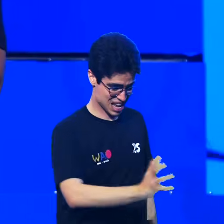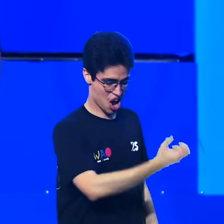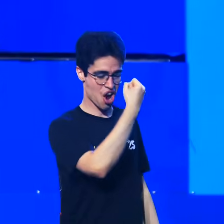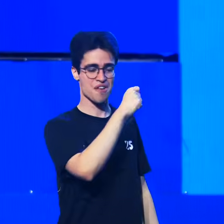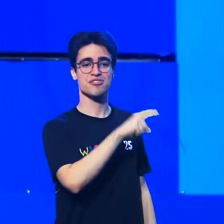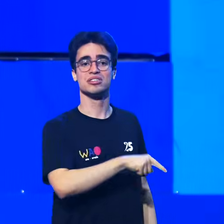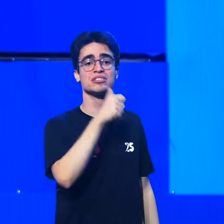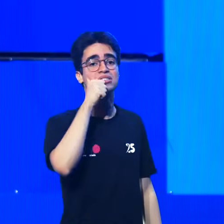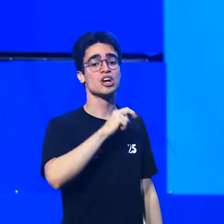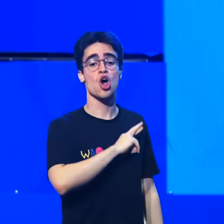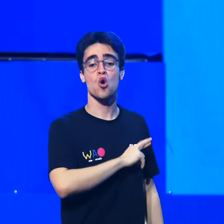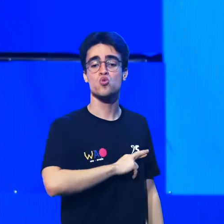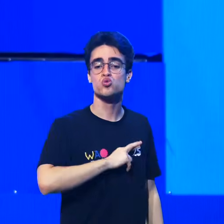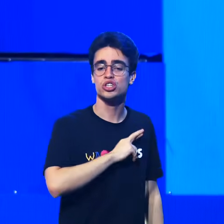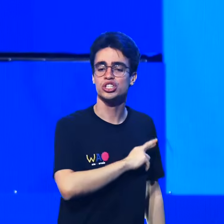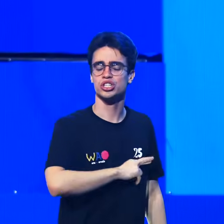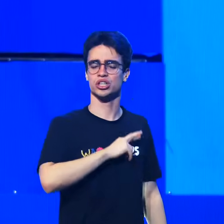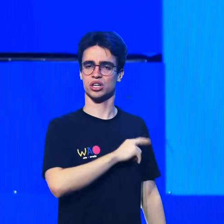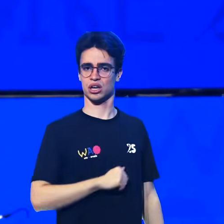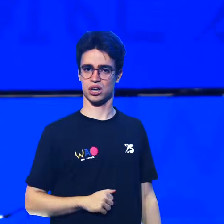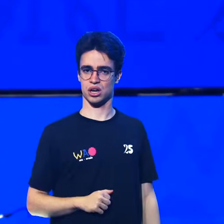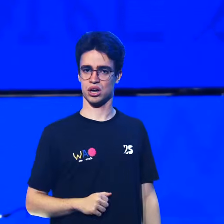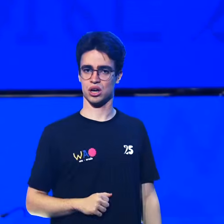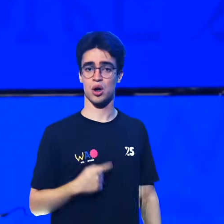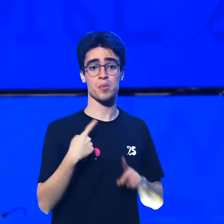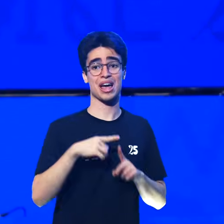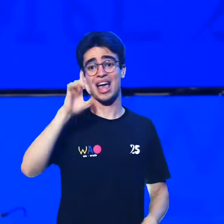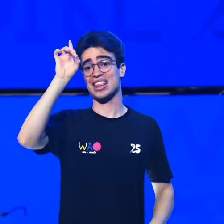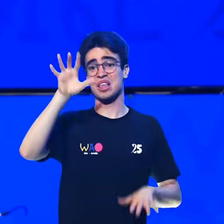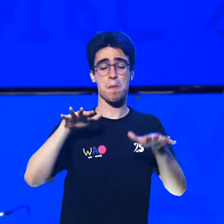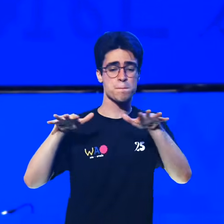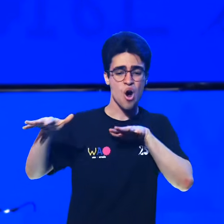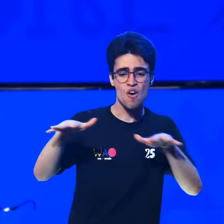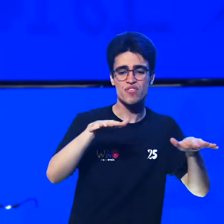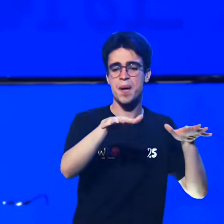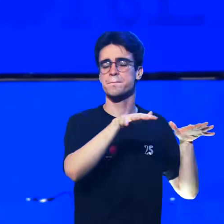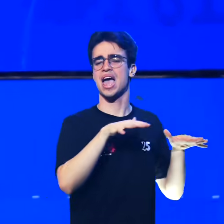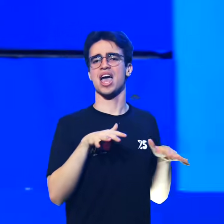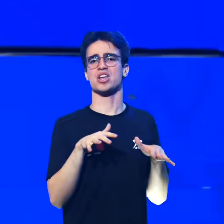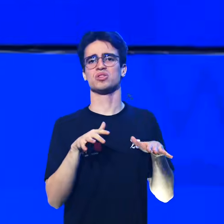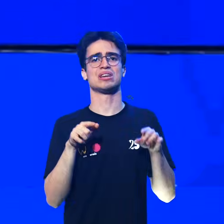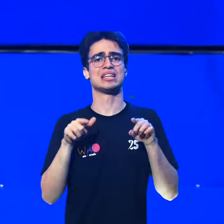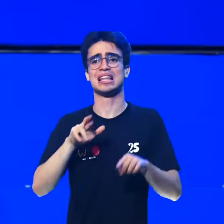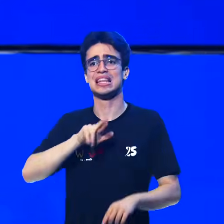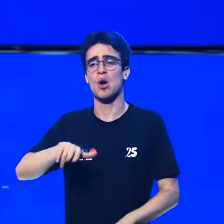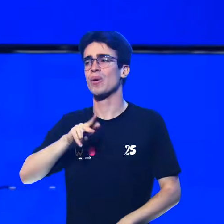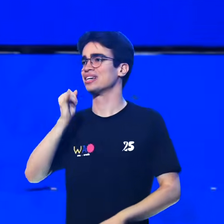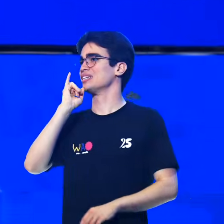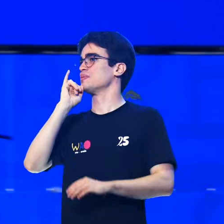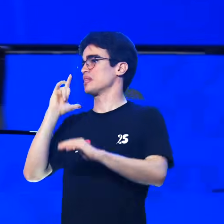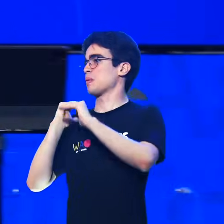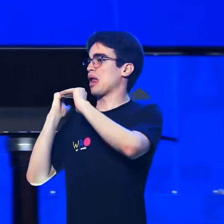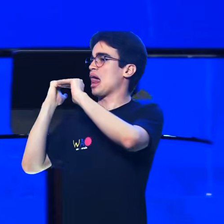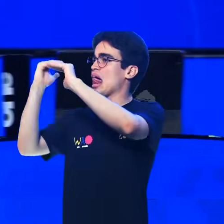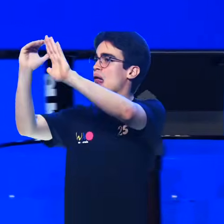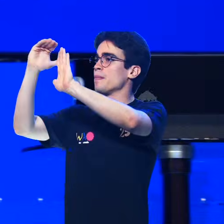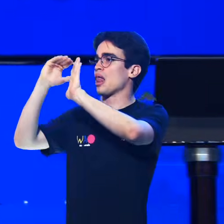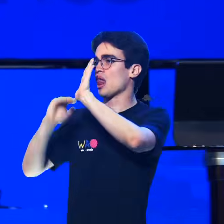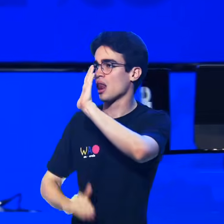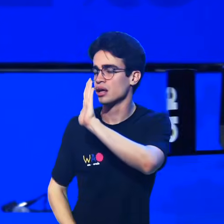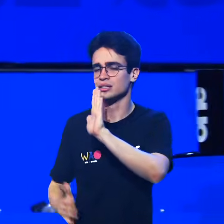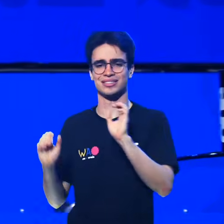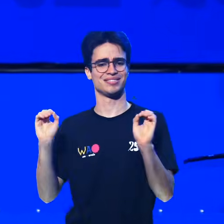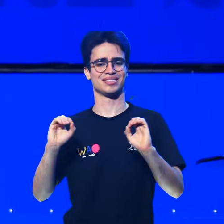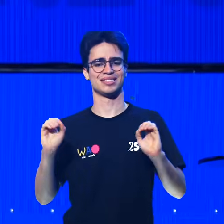Ruth da sua história, porque no movimento de Deus não existem padrões. Irmãos,